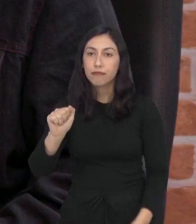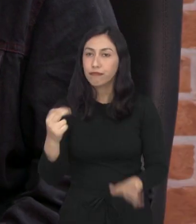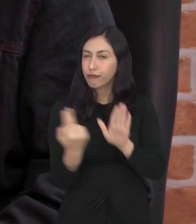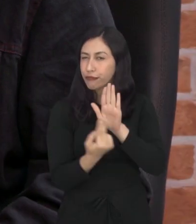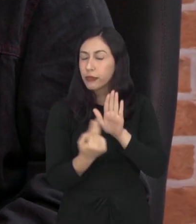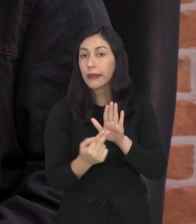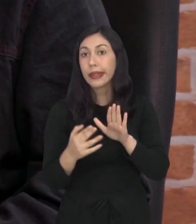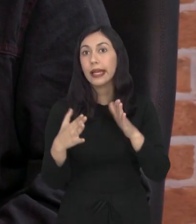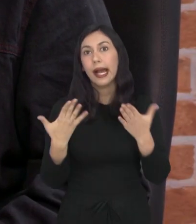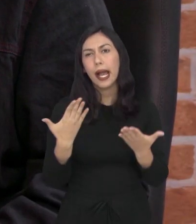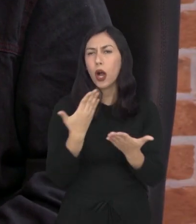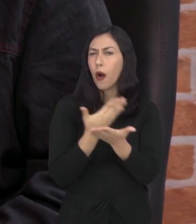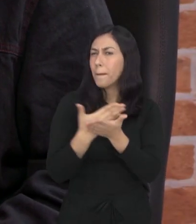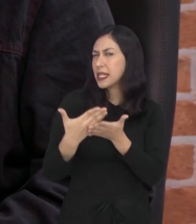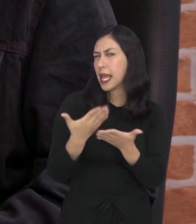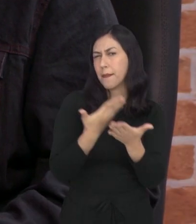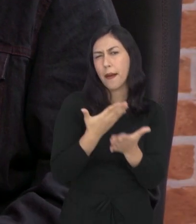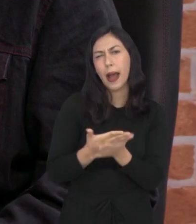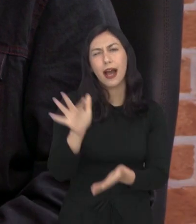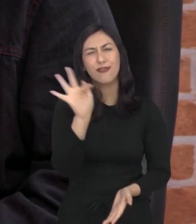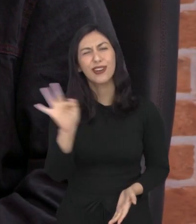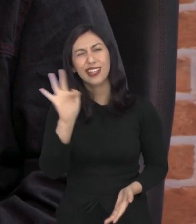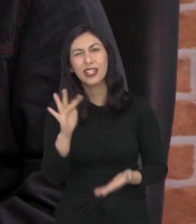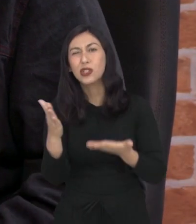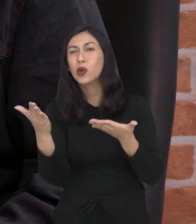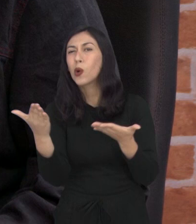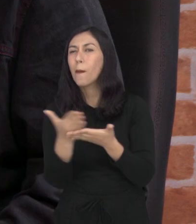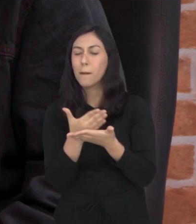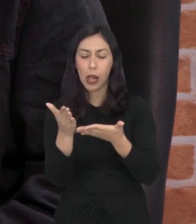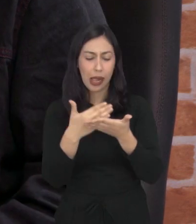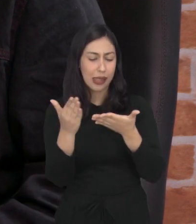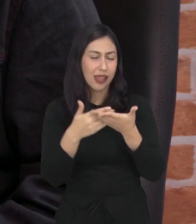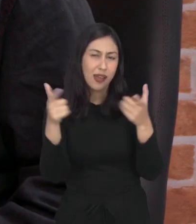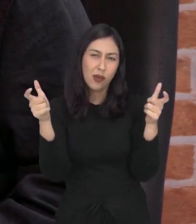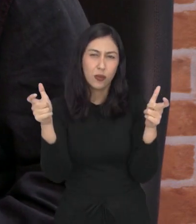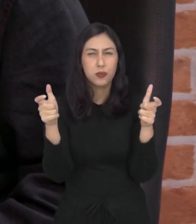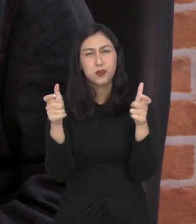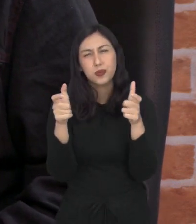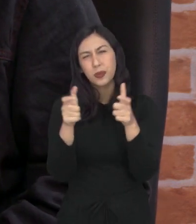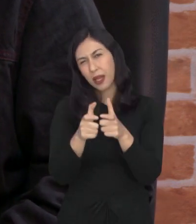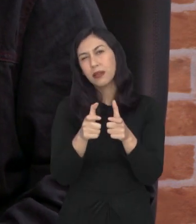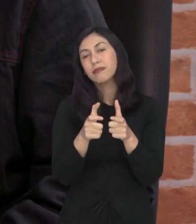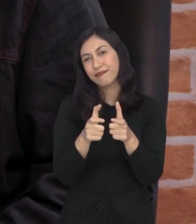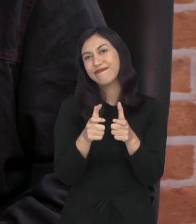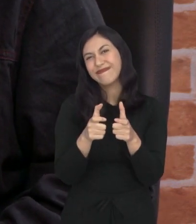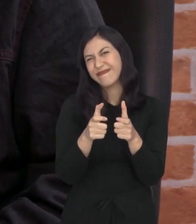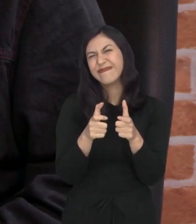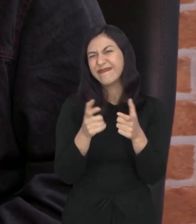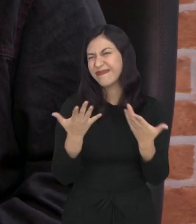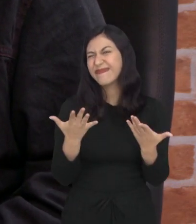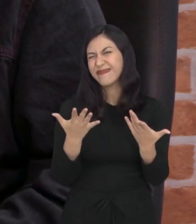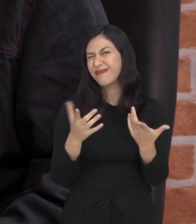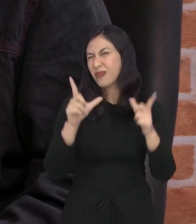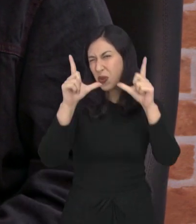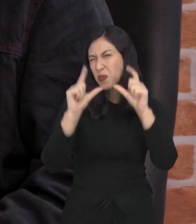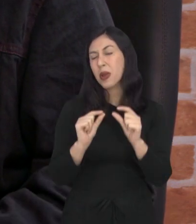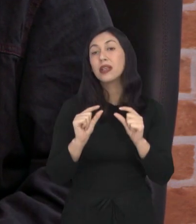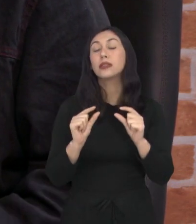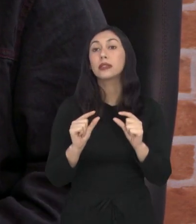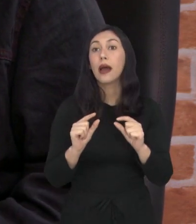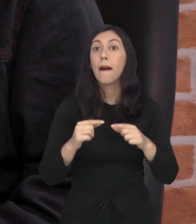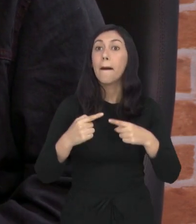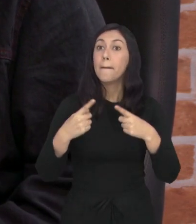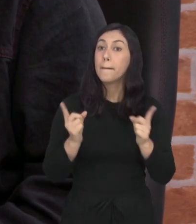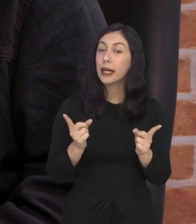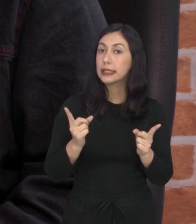foi crescendo, eu fui tendo que estudar, né, entrar em faculdade, essas coisas, confesso que eu diminuí minha leitura dessa parte mais geek, mais